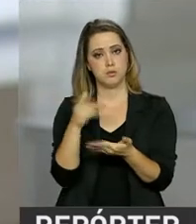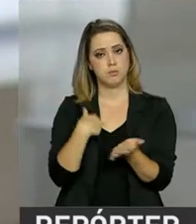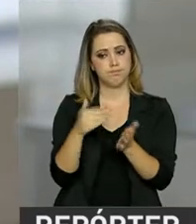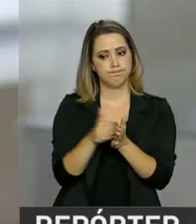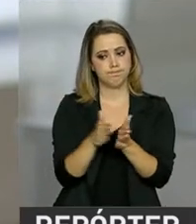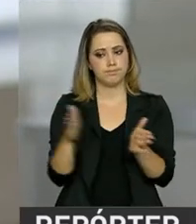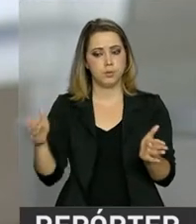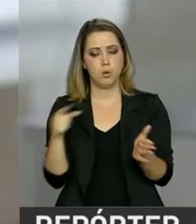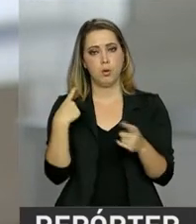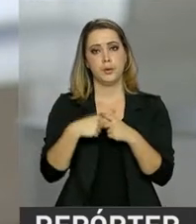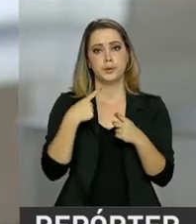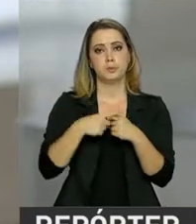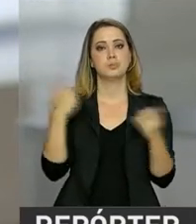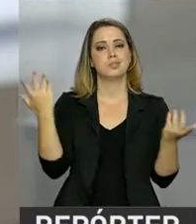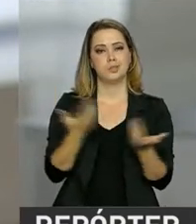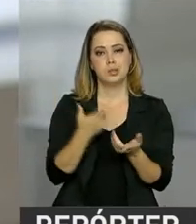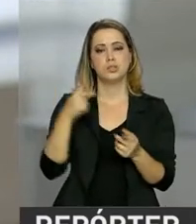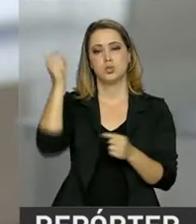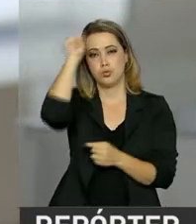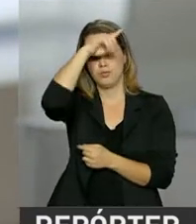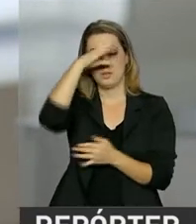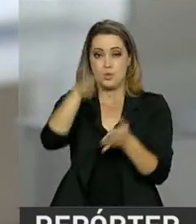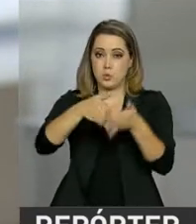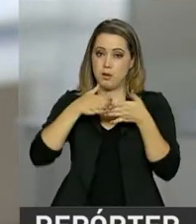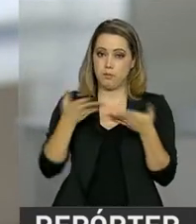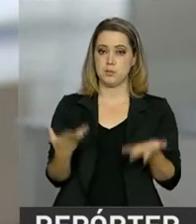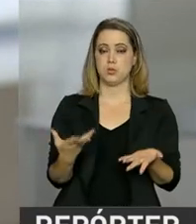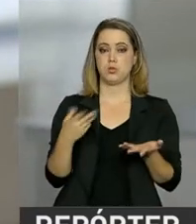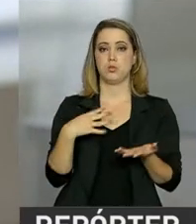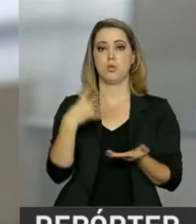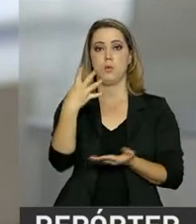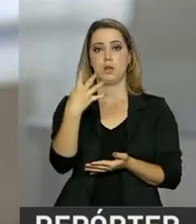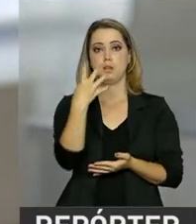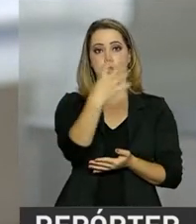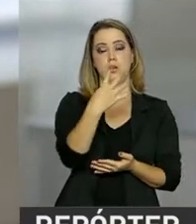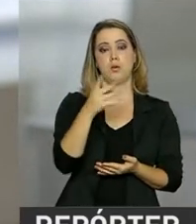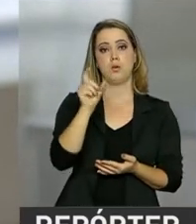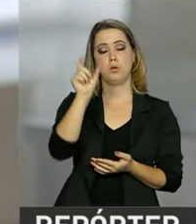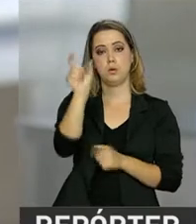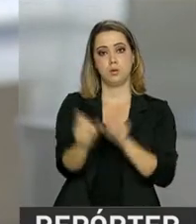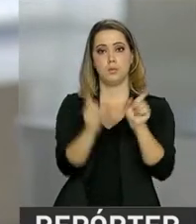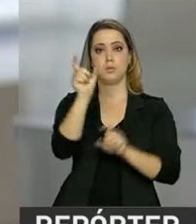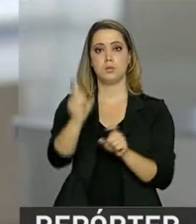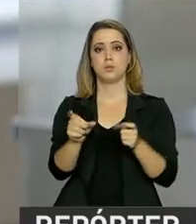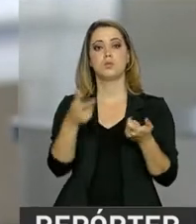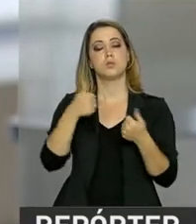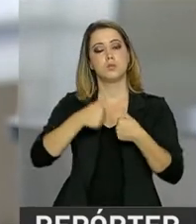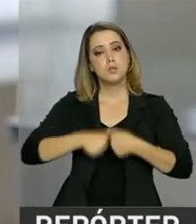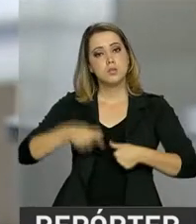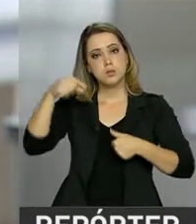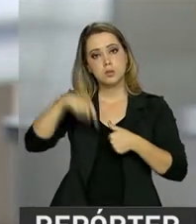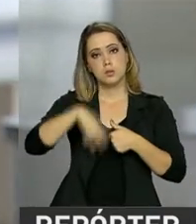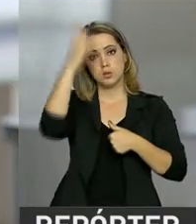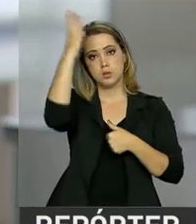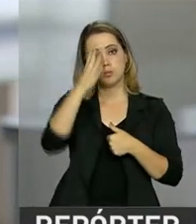solicitação do registro. Dos quase 44 mil haitianos em processo de regularização aqui no Brasil,